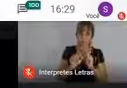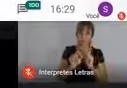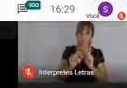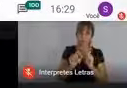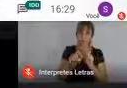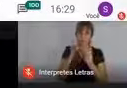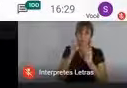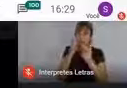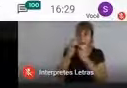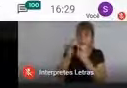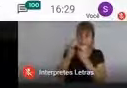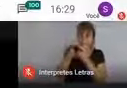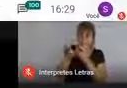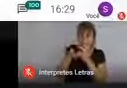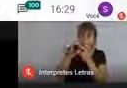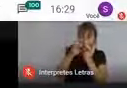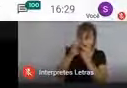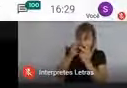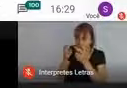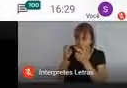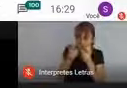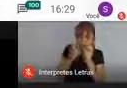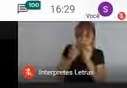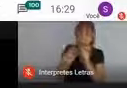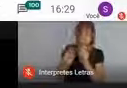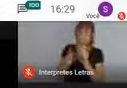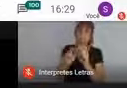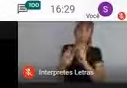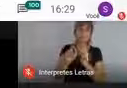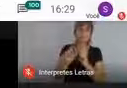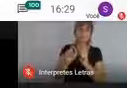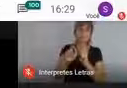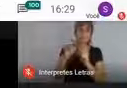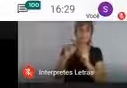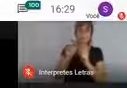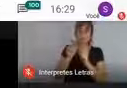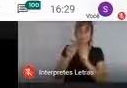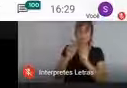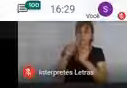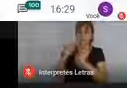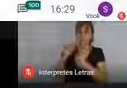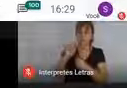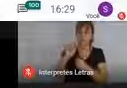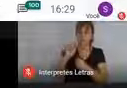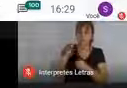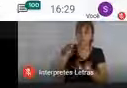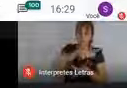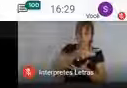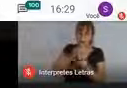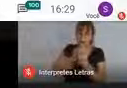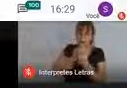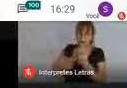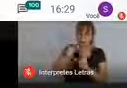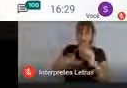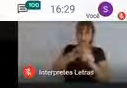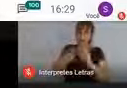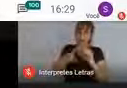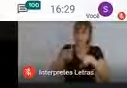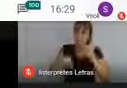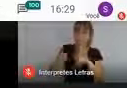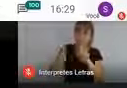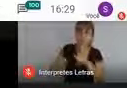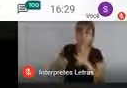espacial, ou seja, a análise geográfica, a variação geográfica. Por